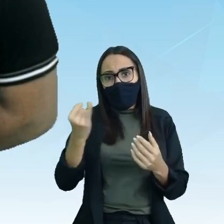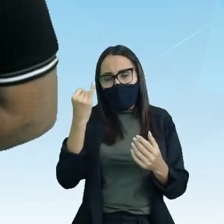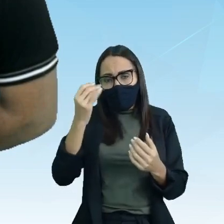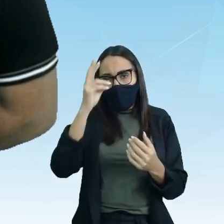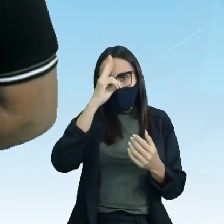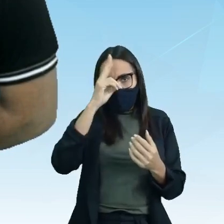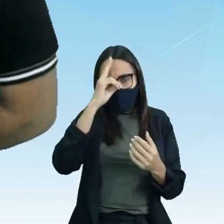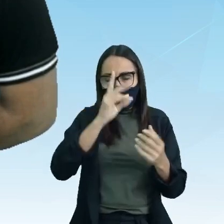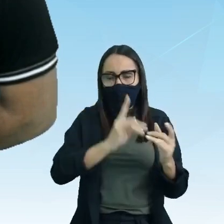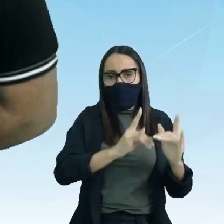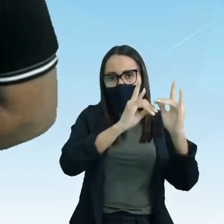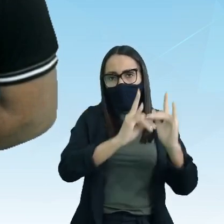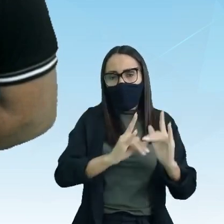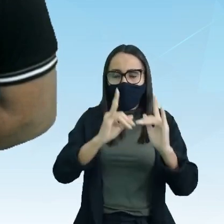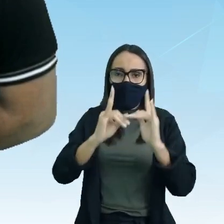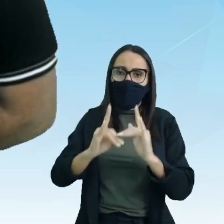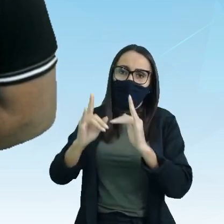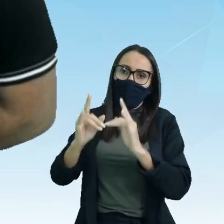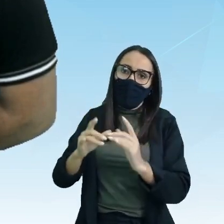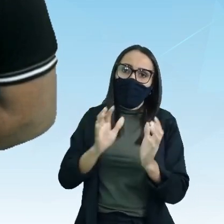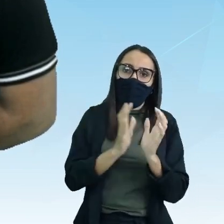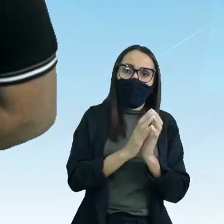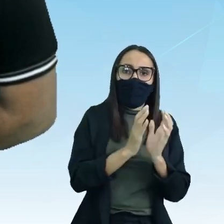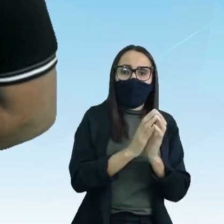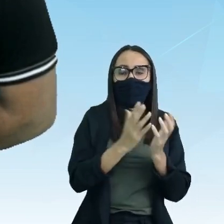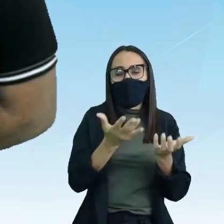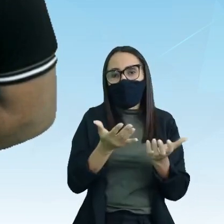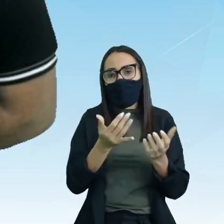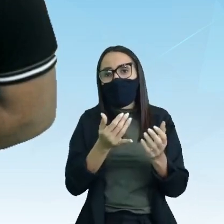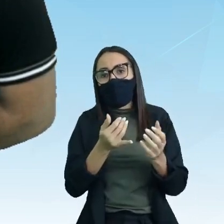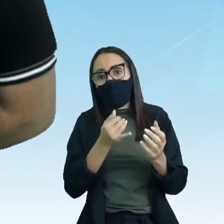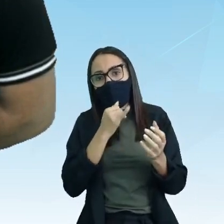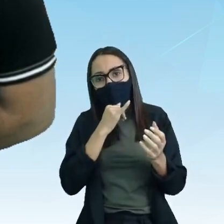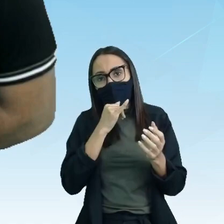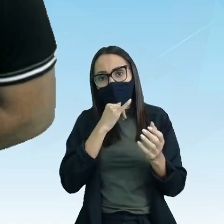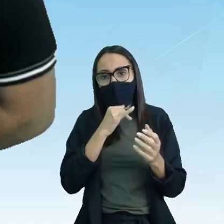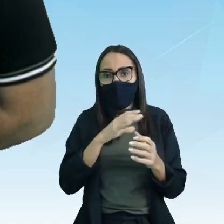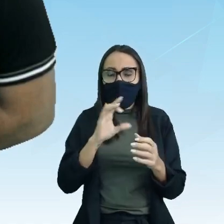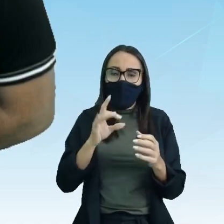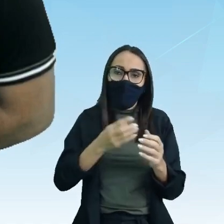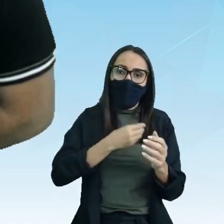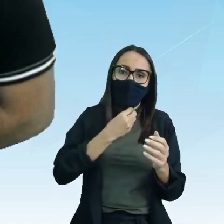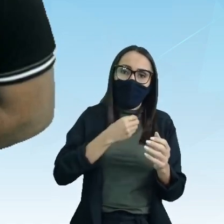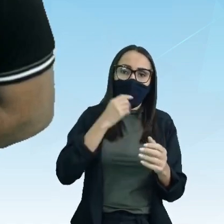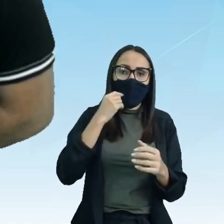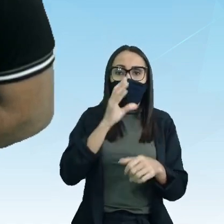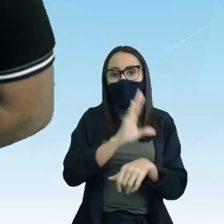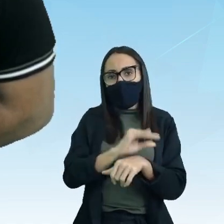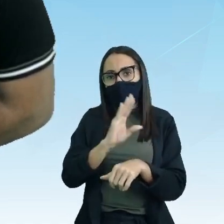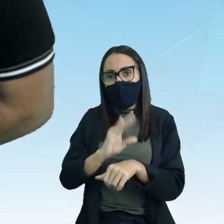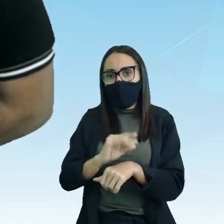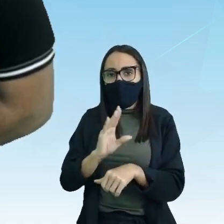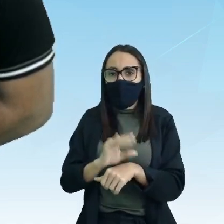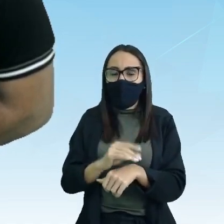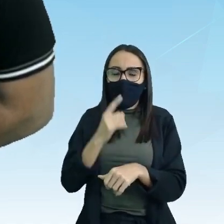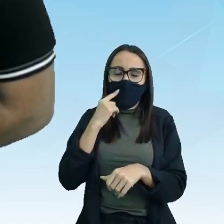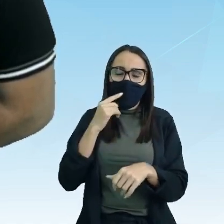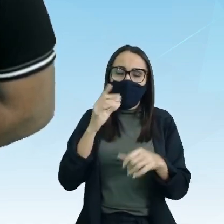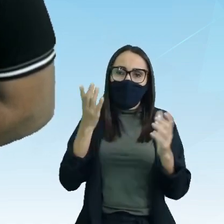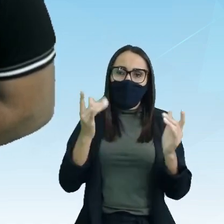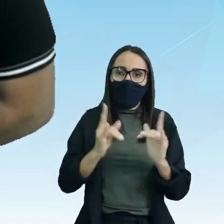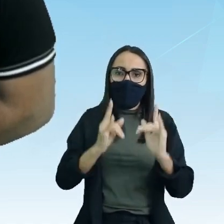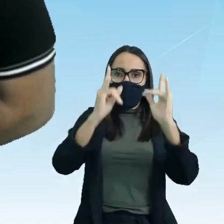alguns prédios do Recife histórico, infelizmente, só existem agora em fotografia, né? Que muitos caíram,